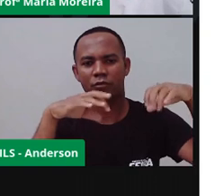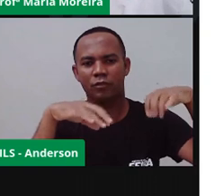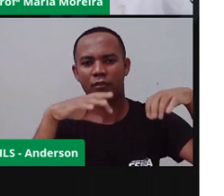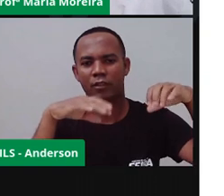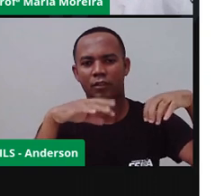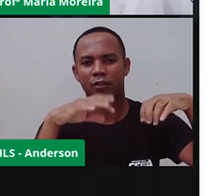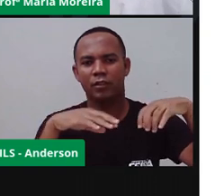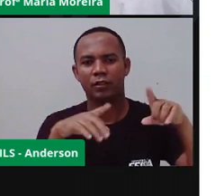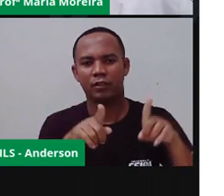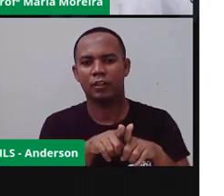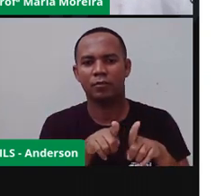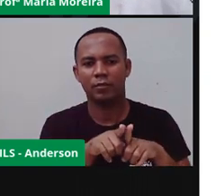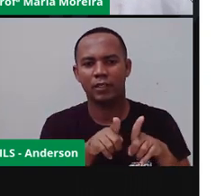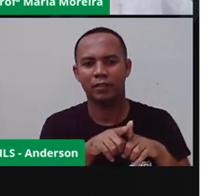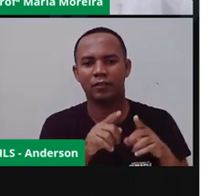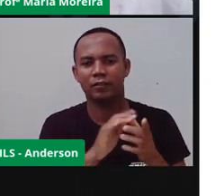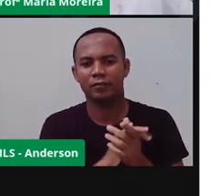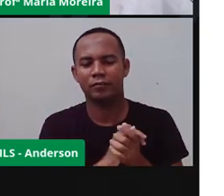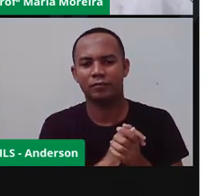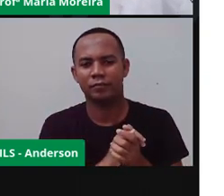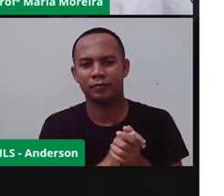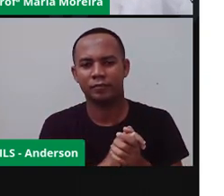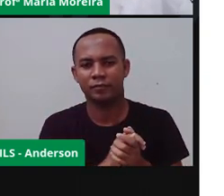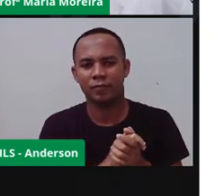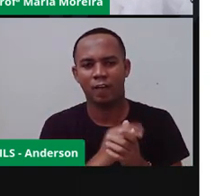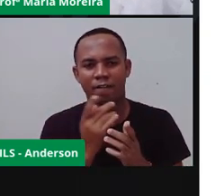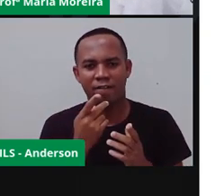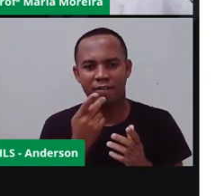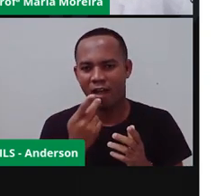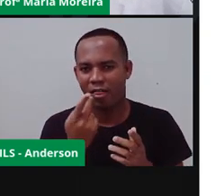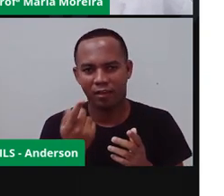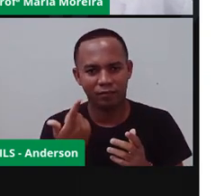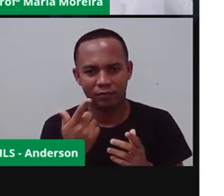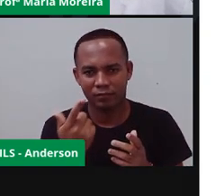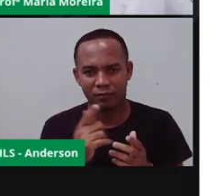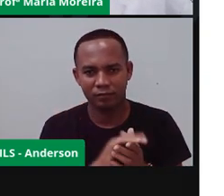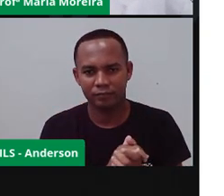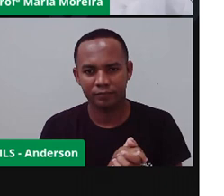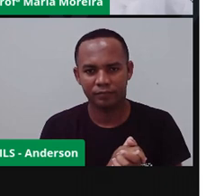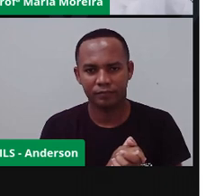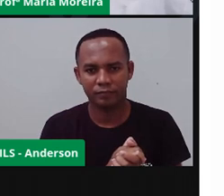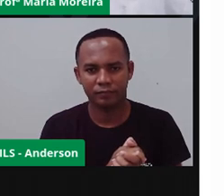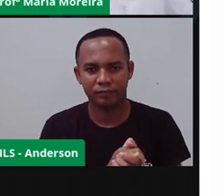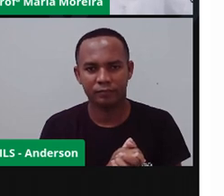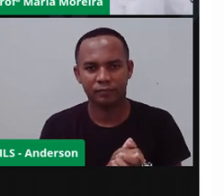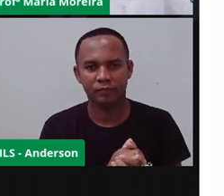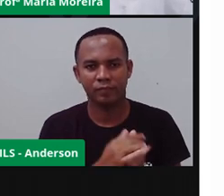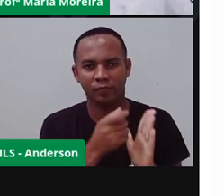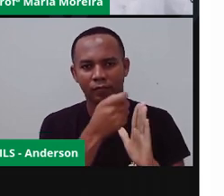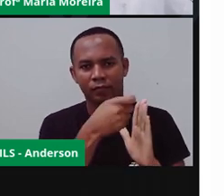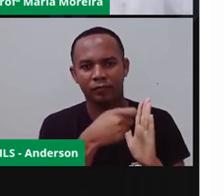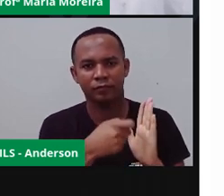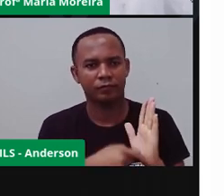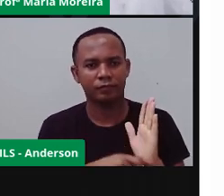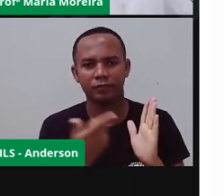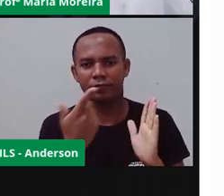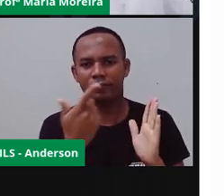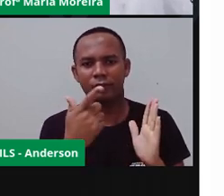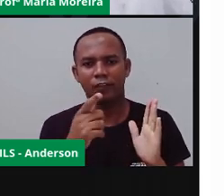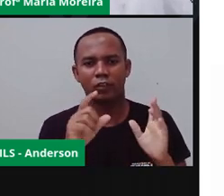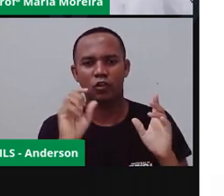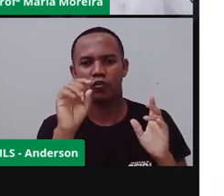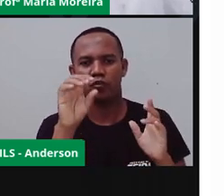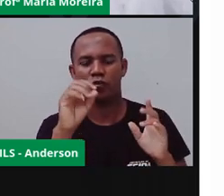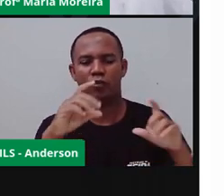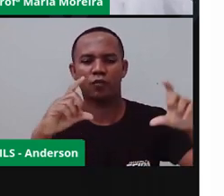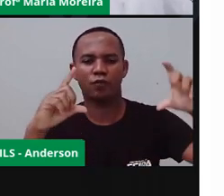sertão não tem o quê? Chuva. Teve fala? Não teve. Teve alguma coisa escrita? Não teve. Mas contou uma